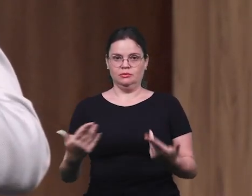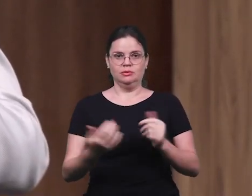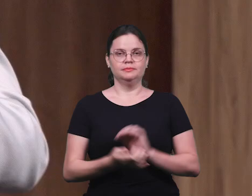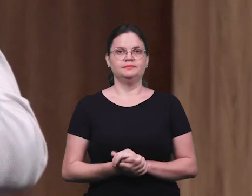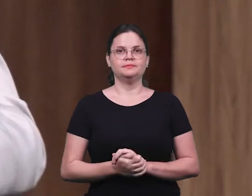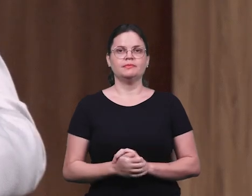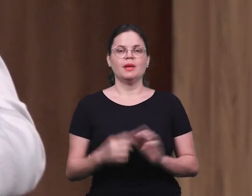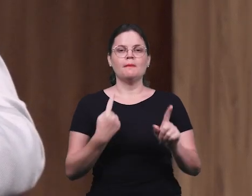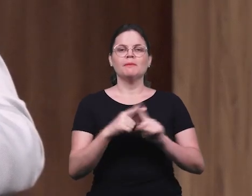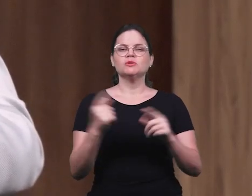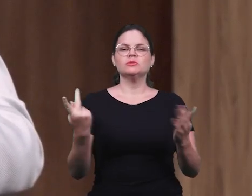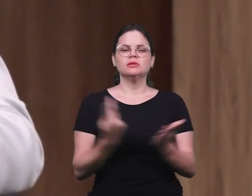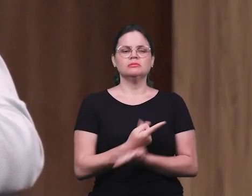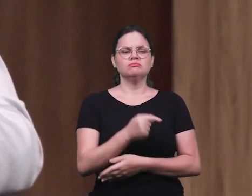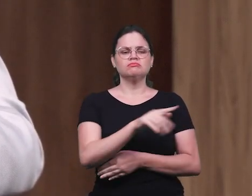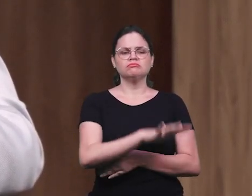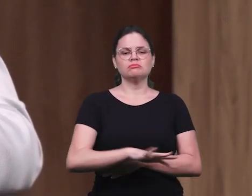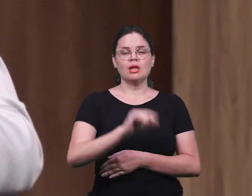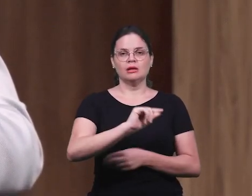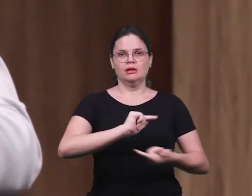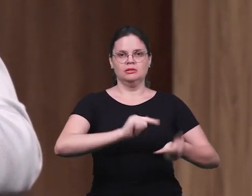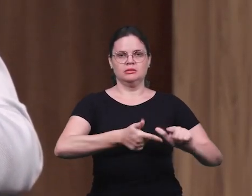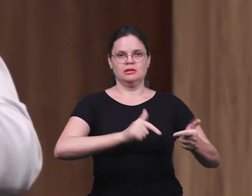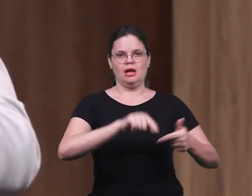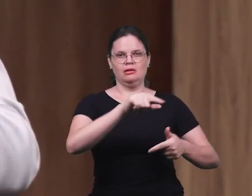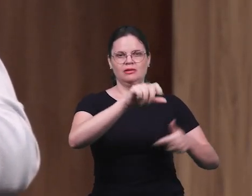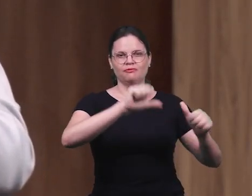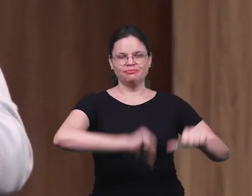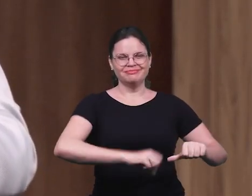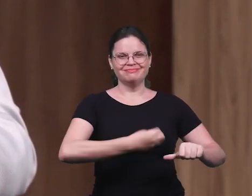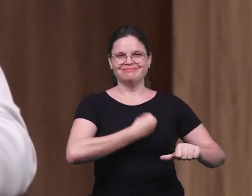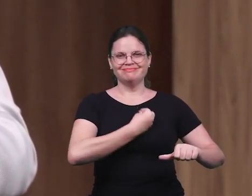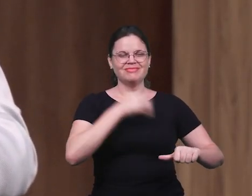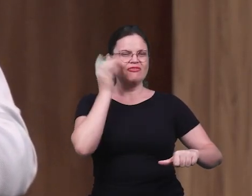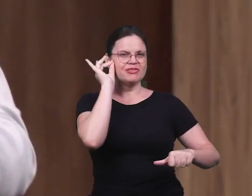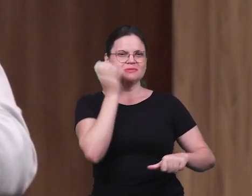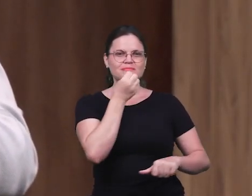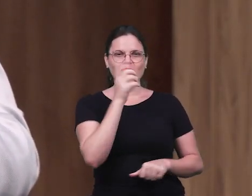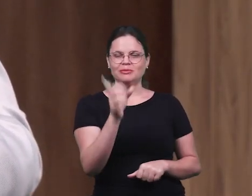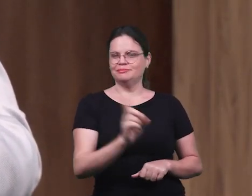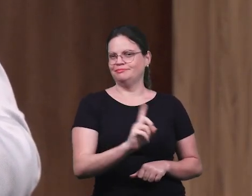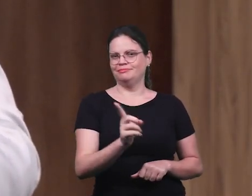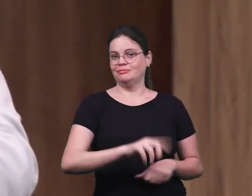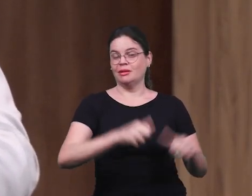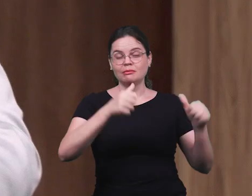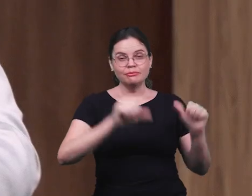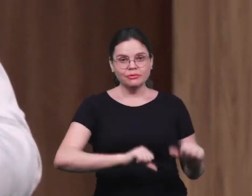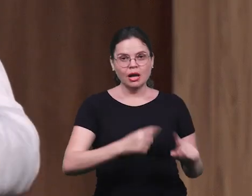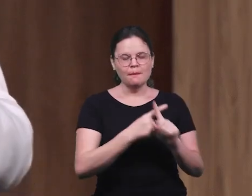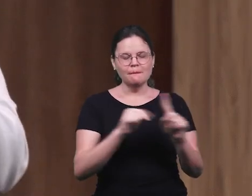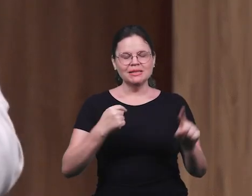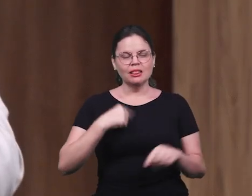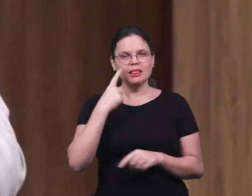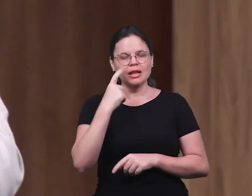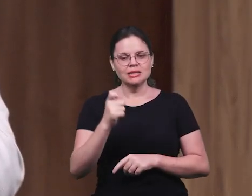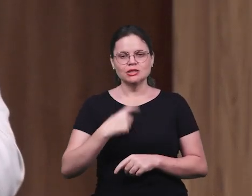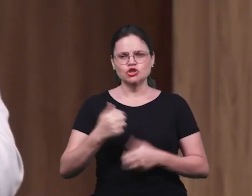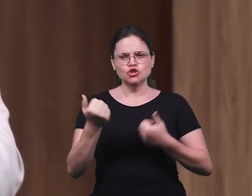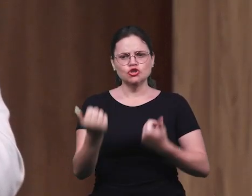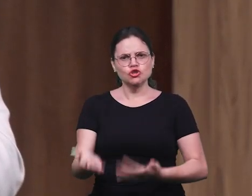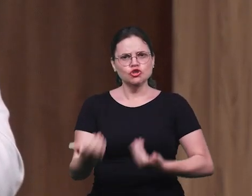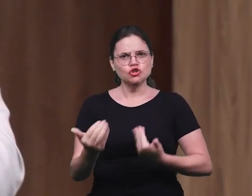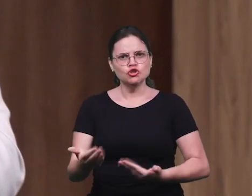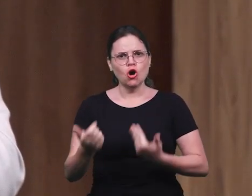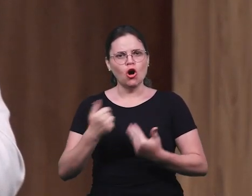Até com Israel vivia um momento espiritual que não era muito bom. Veja que interessante. Mas muitos